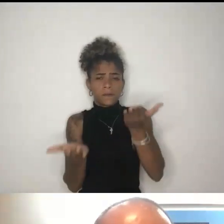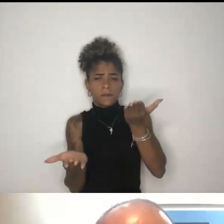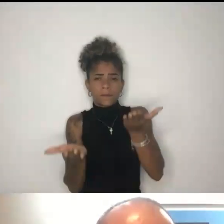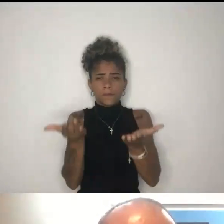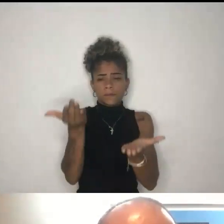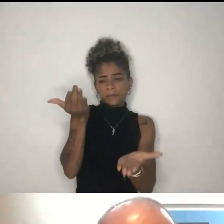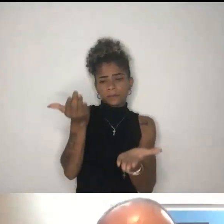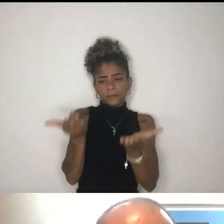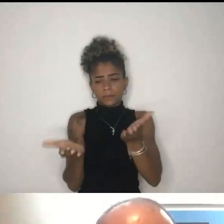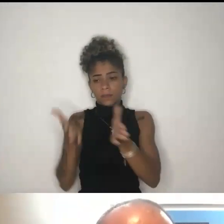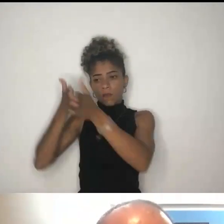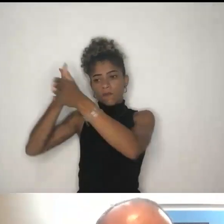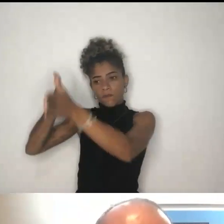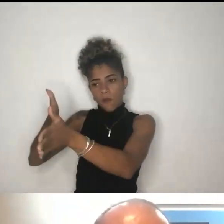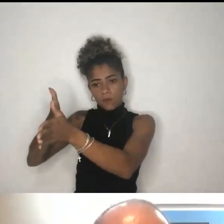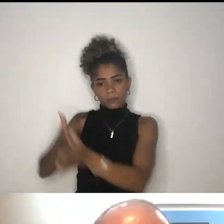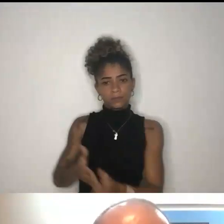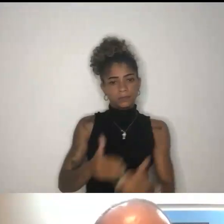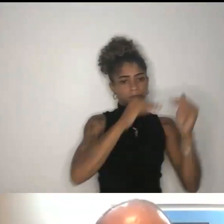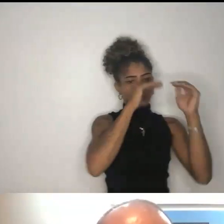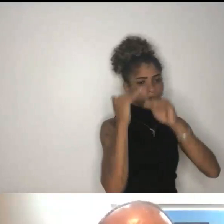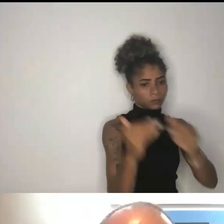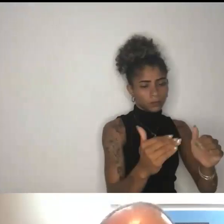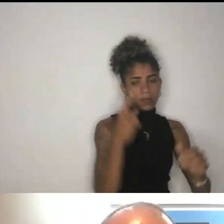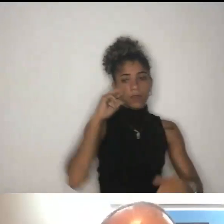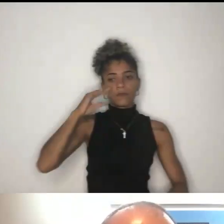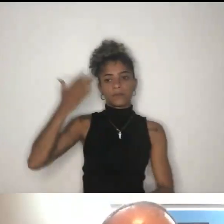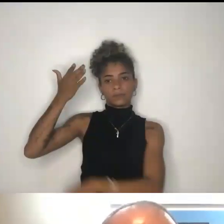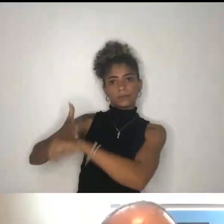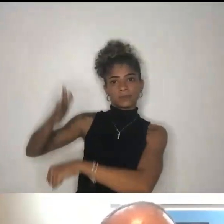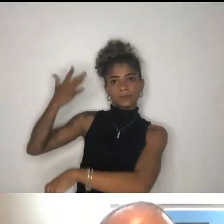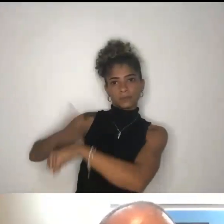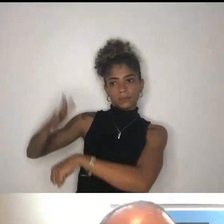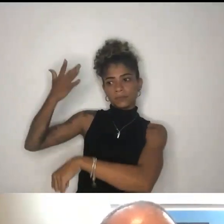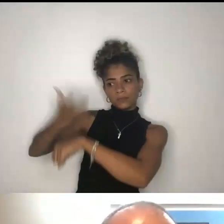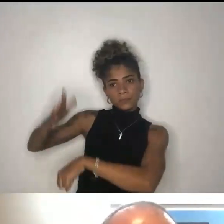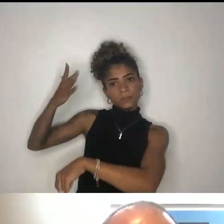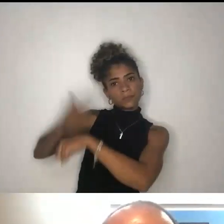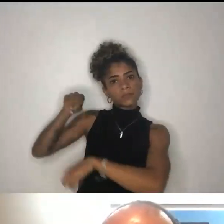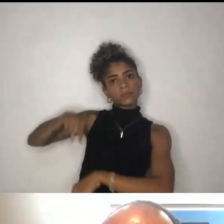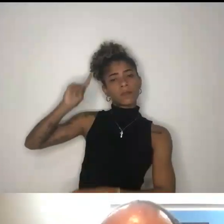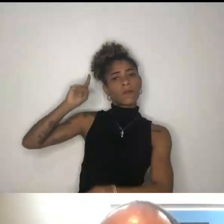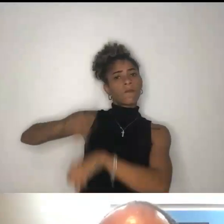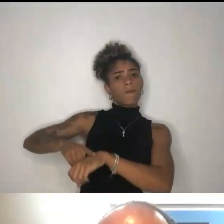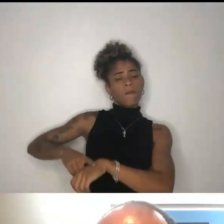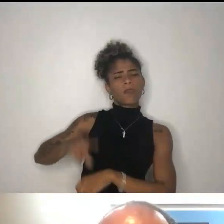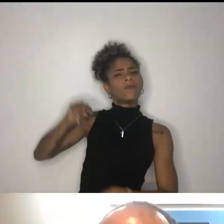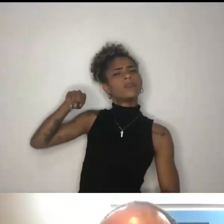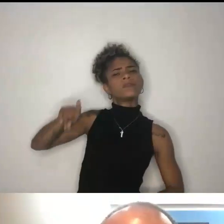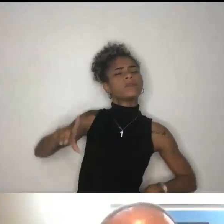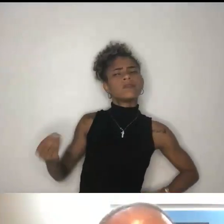disciplina e disciplina que eu vi na prática né em momento algum Também você